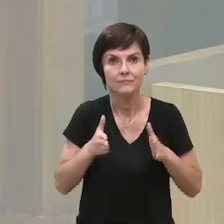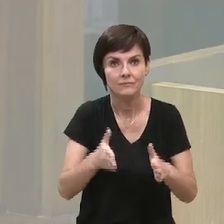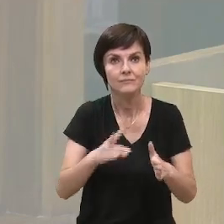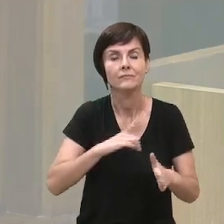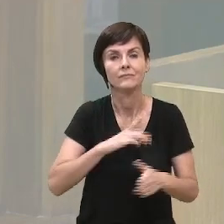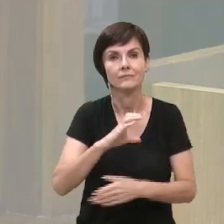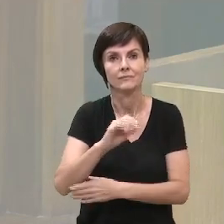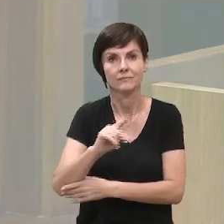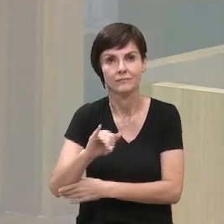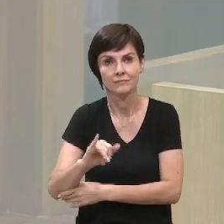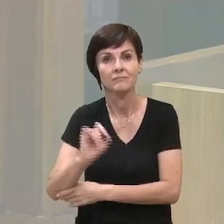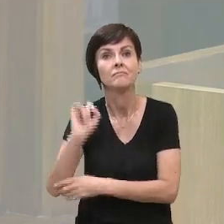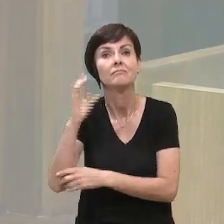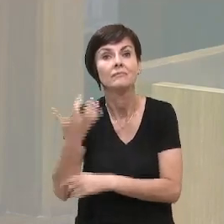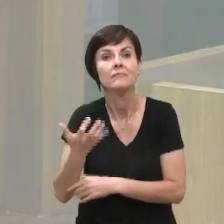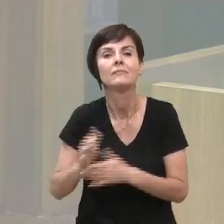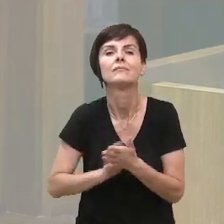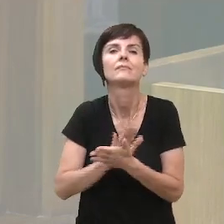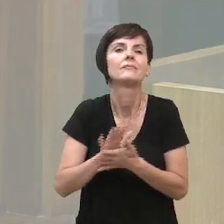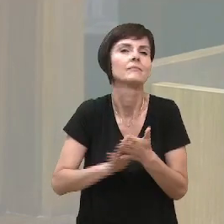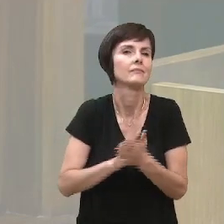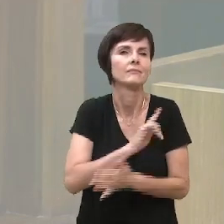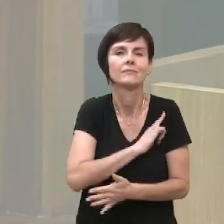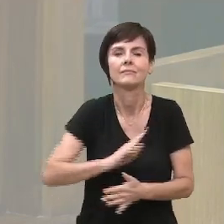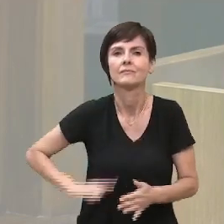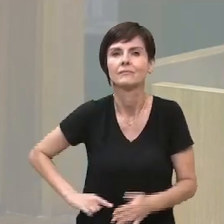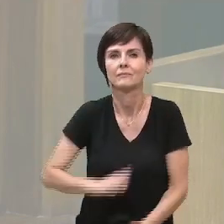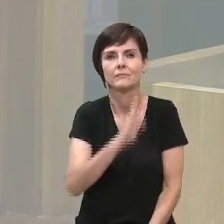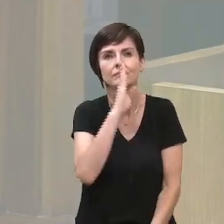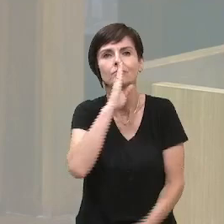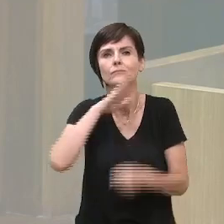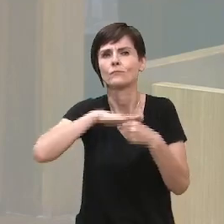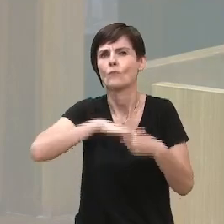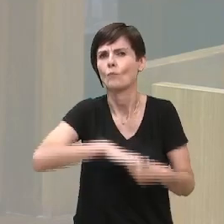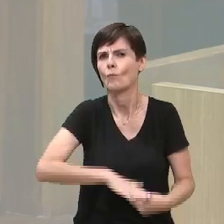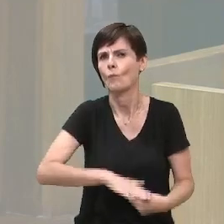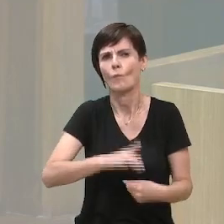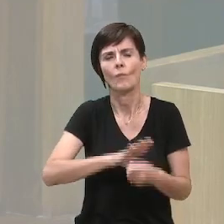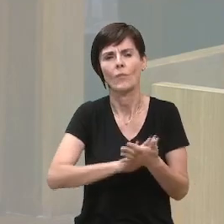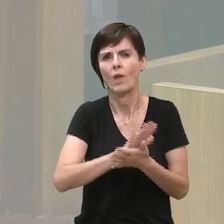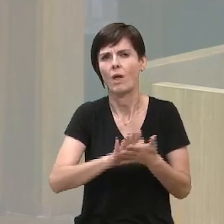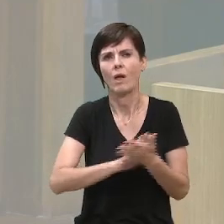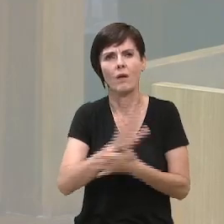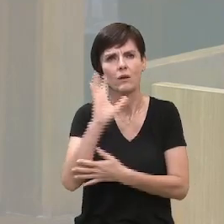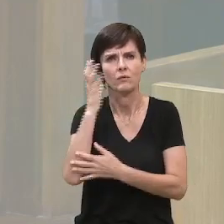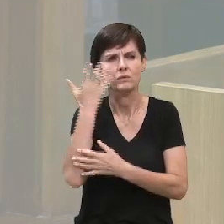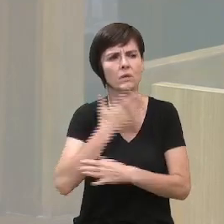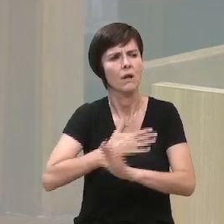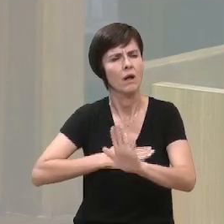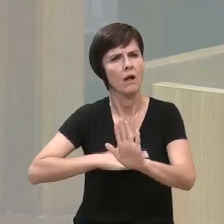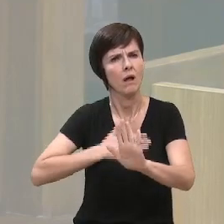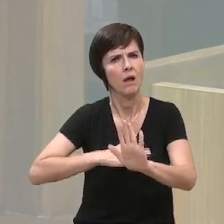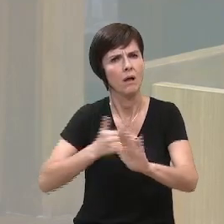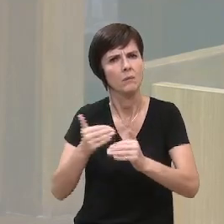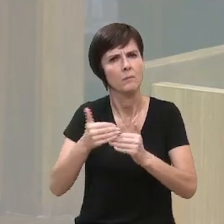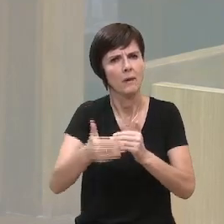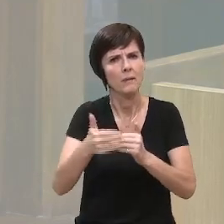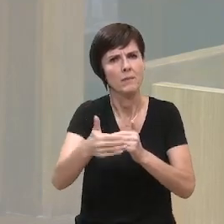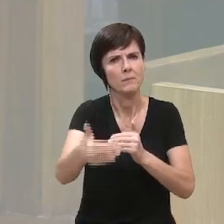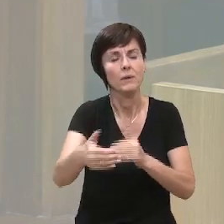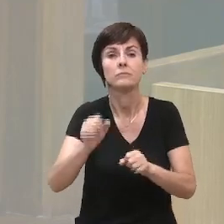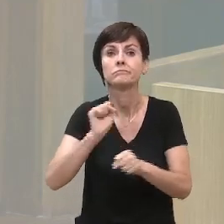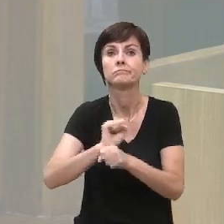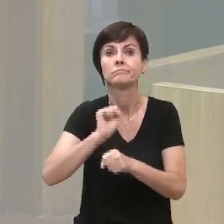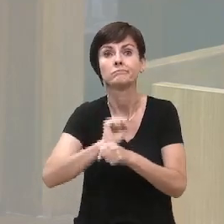CPI. E o que acontecia? O governo abafava. Não, nós vamos resolver. Calma, esperamos. Era